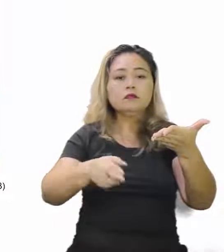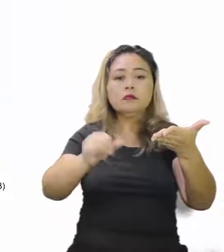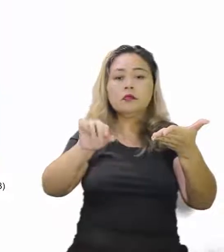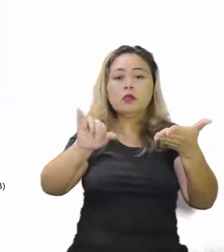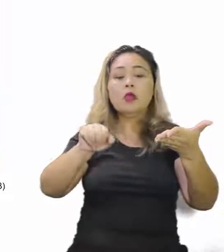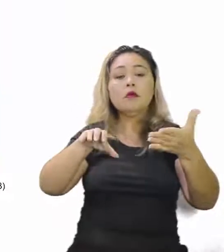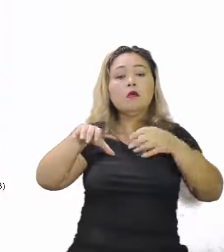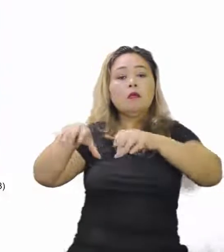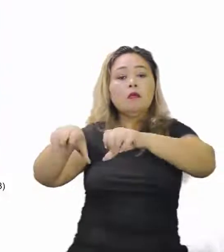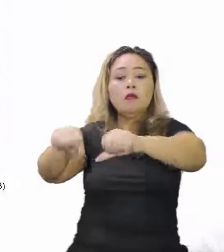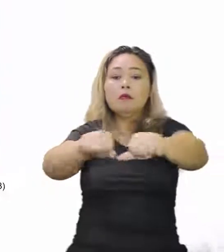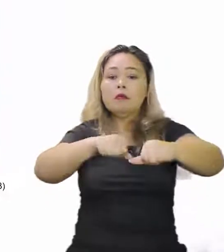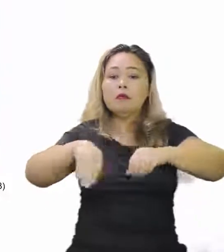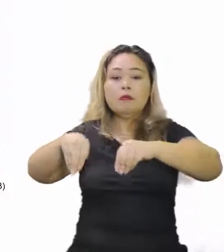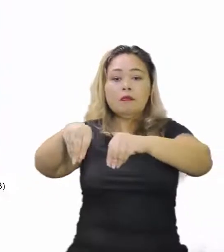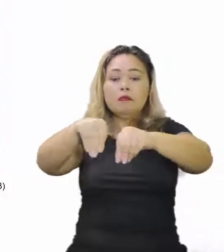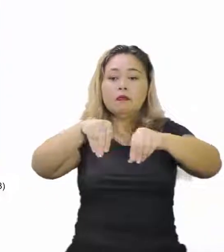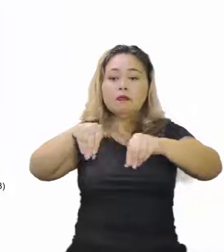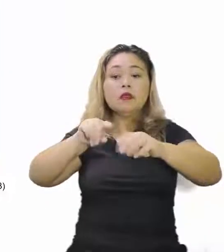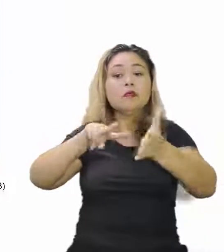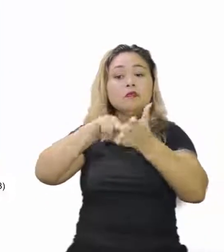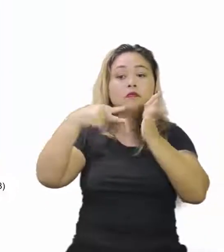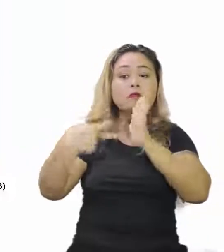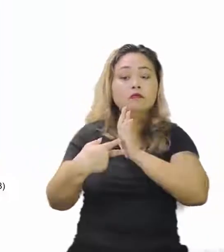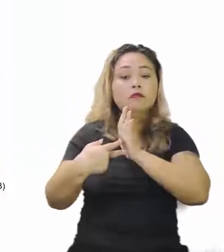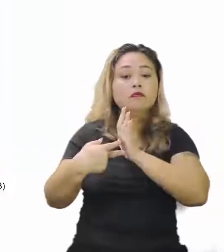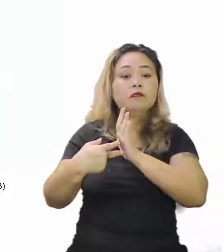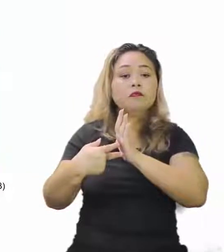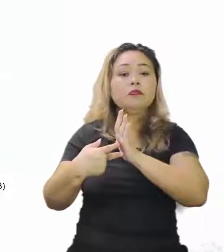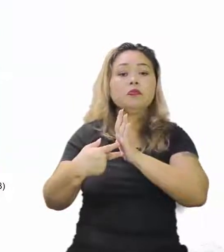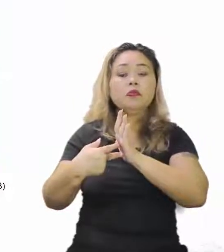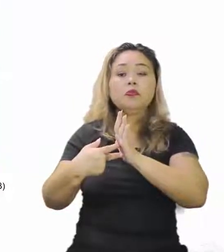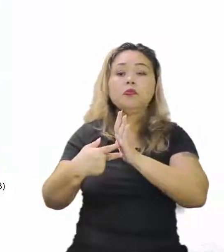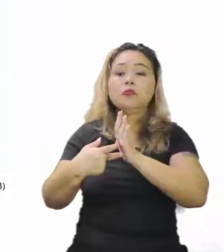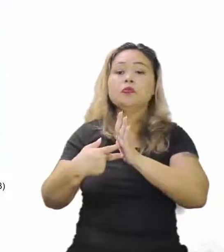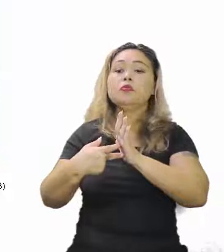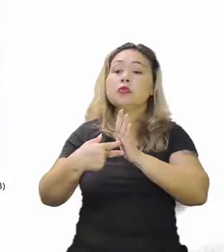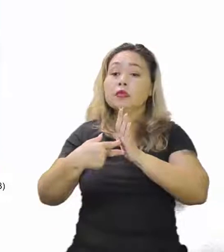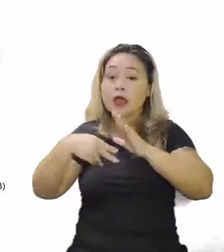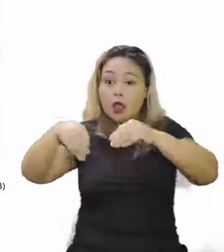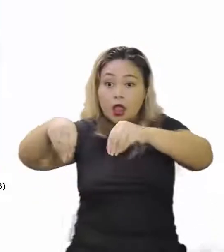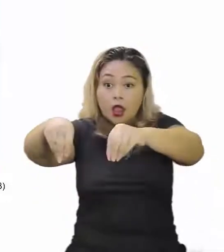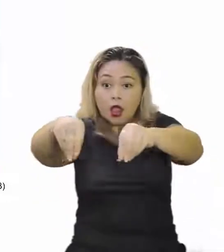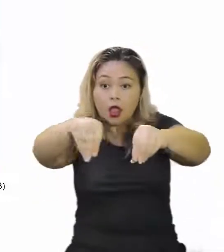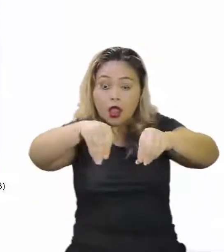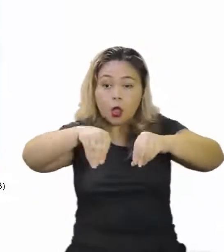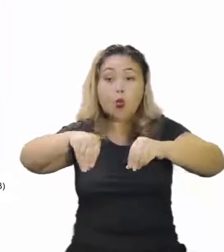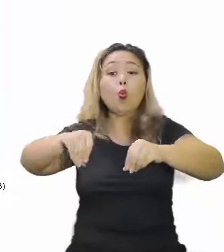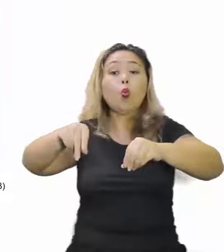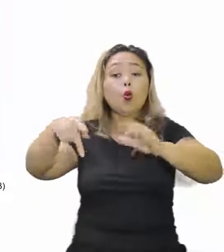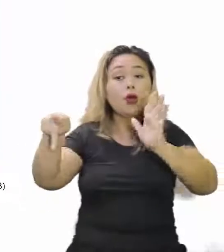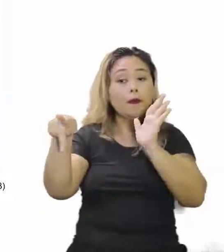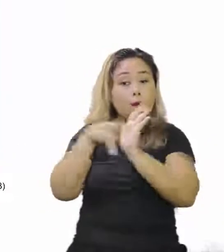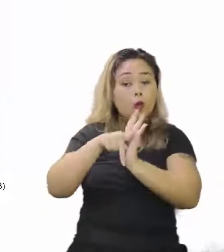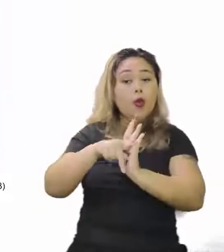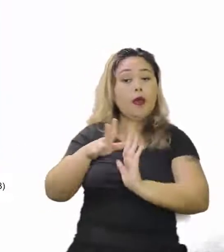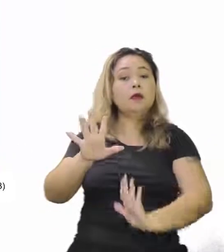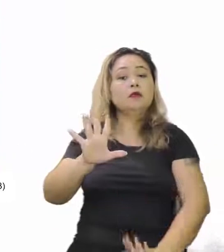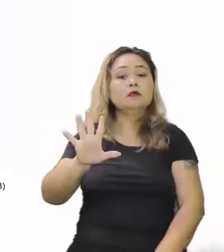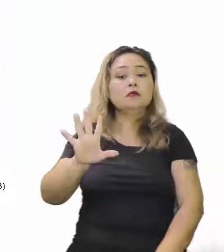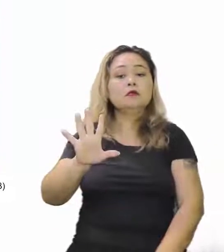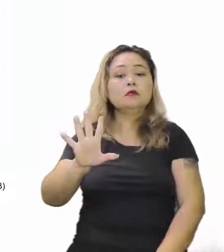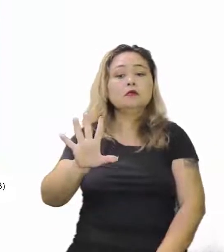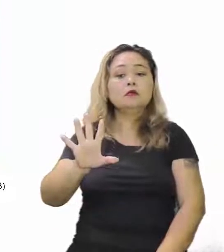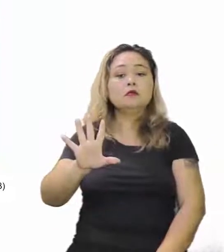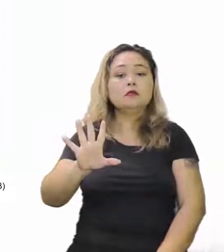isso em História, tá? Que significa literalmente como possuis, assim possuais. Ou